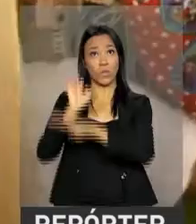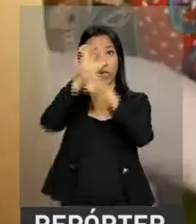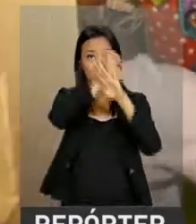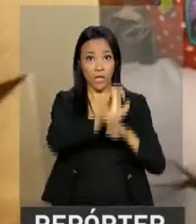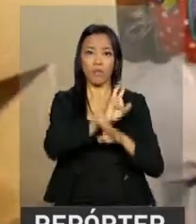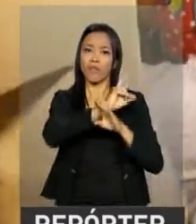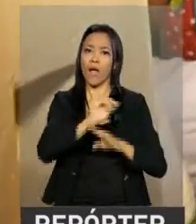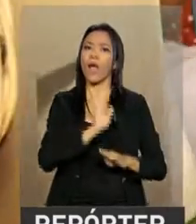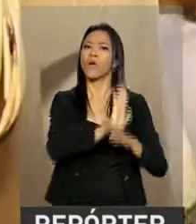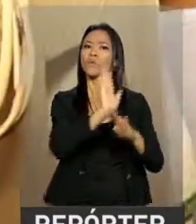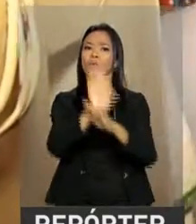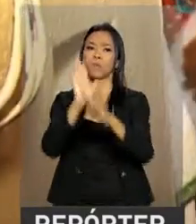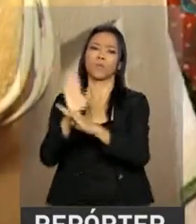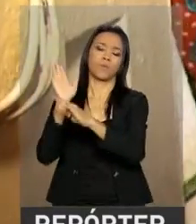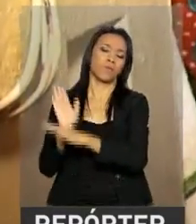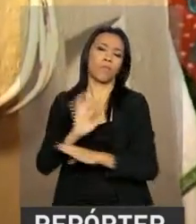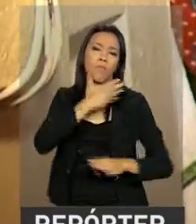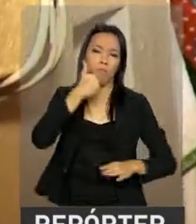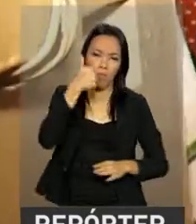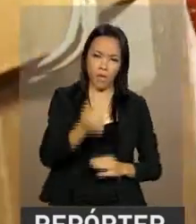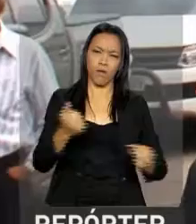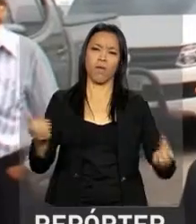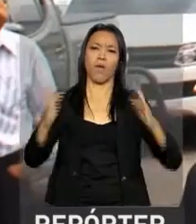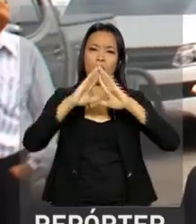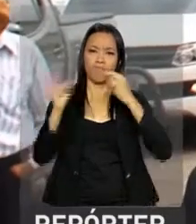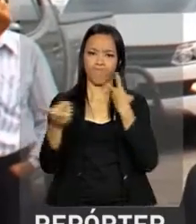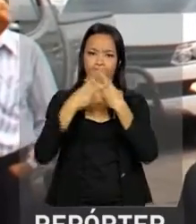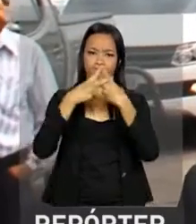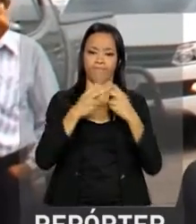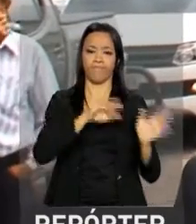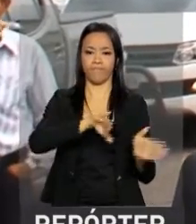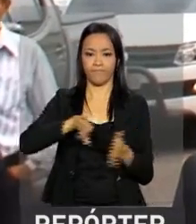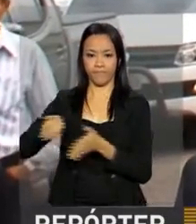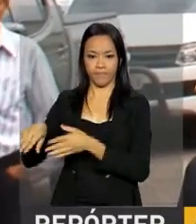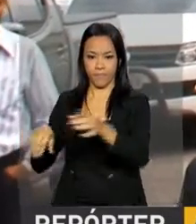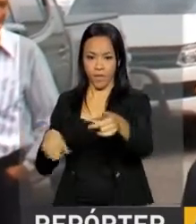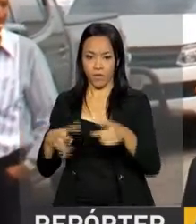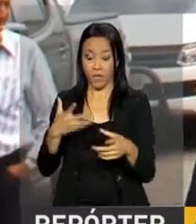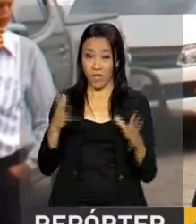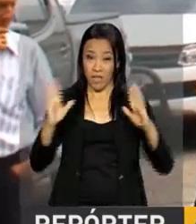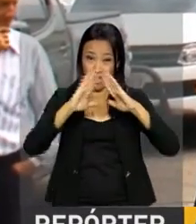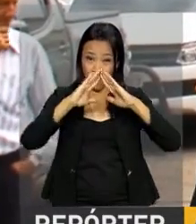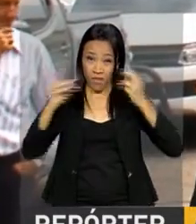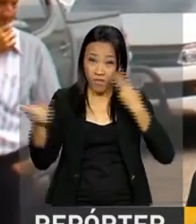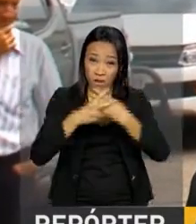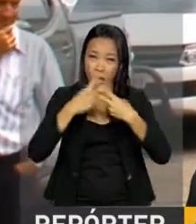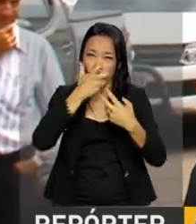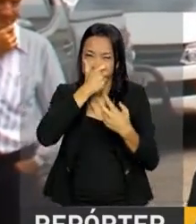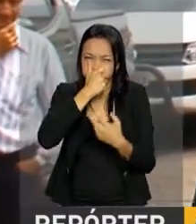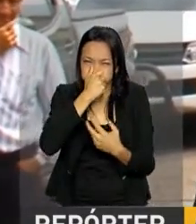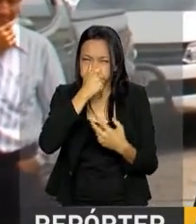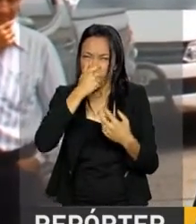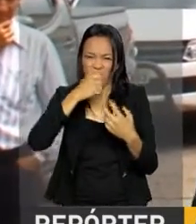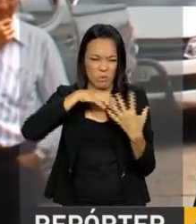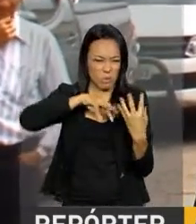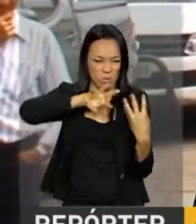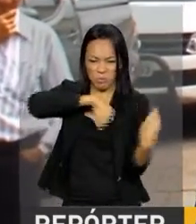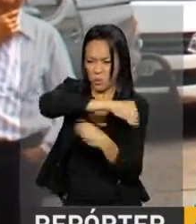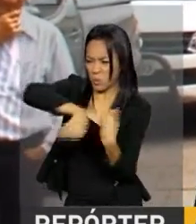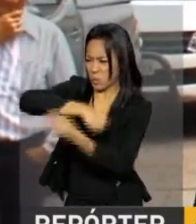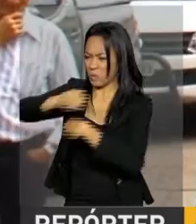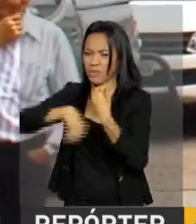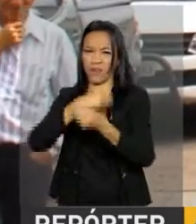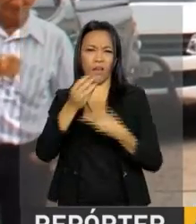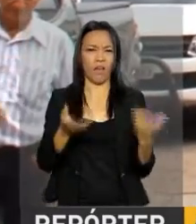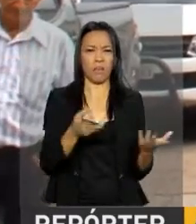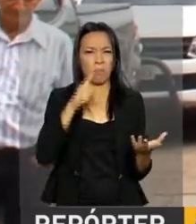os sistemas penitenciários estaduais. Onde há uma superlotação, onde não há separação de presos